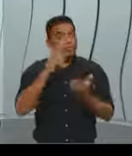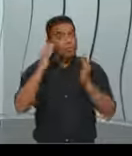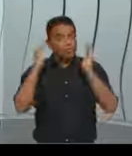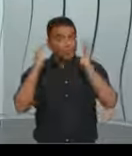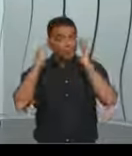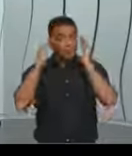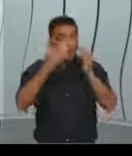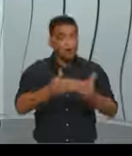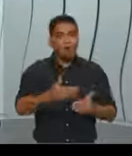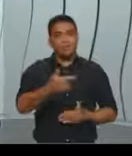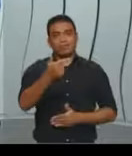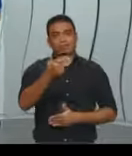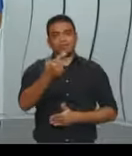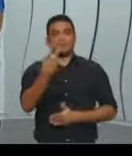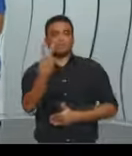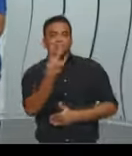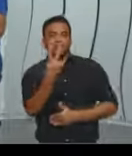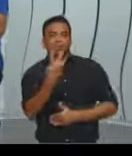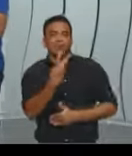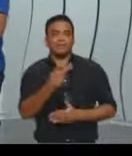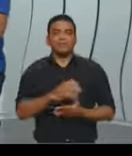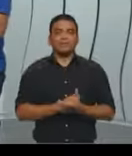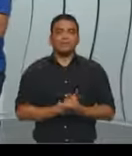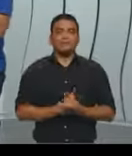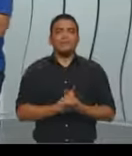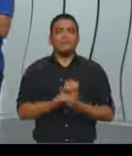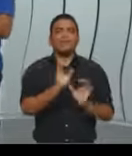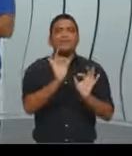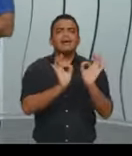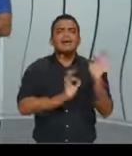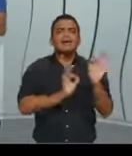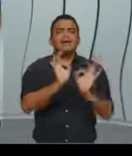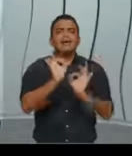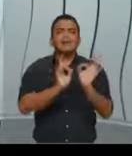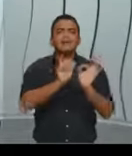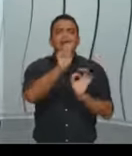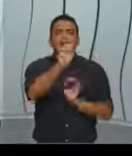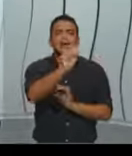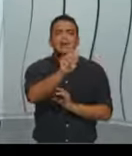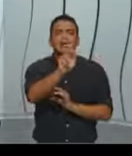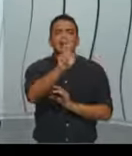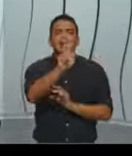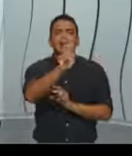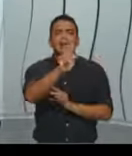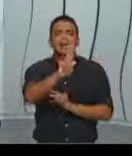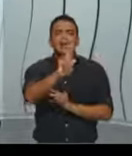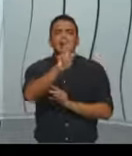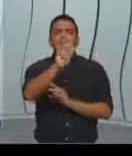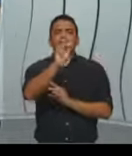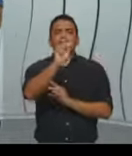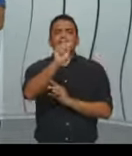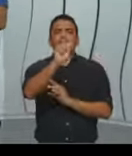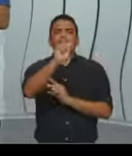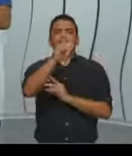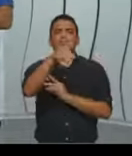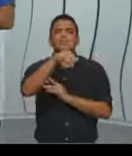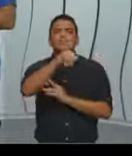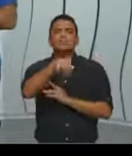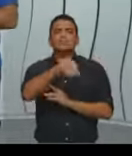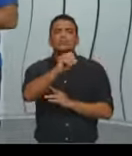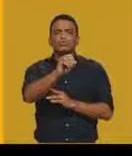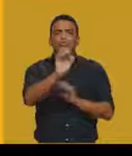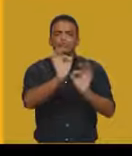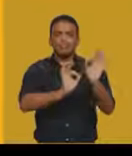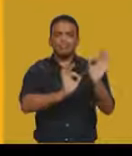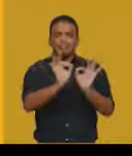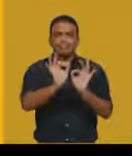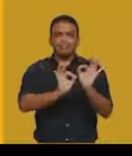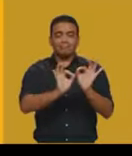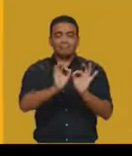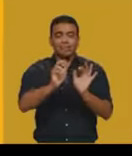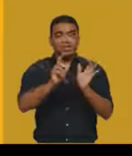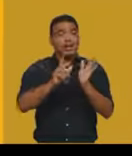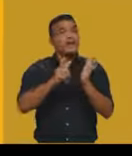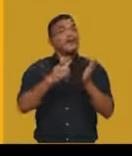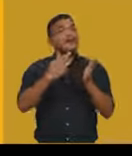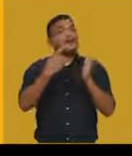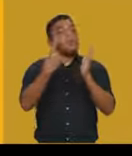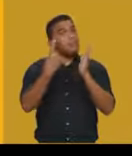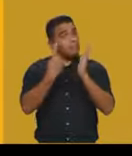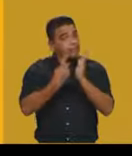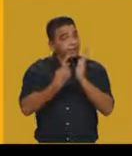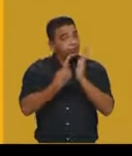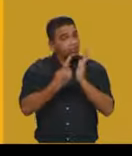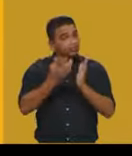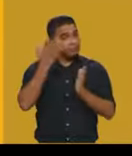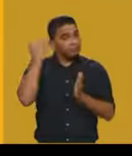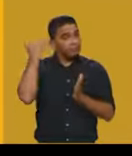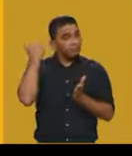tá bom? Arranjo, olha só, nós temos a fórmula, a gente já mostrou isso lá no PET 1. ANP